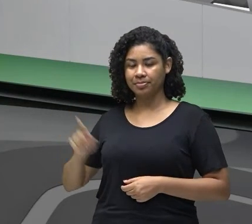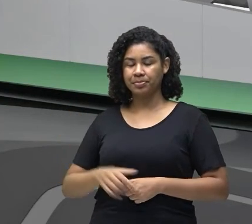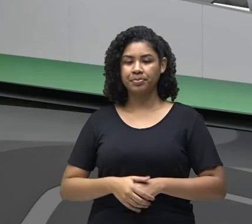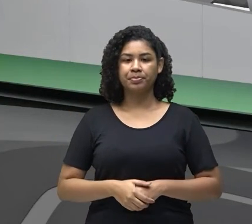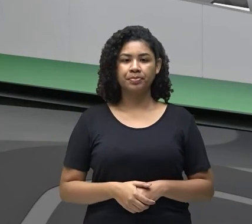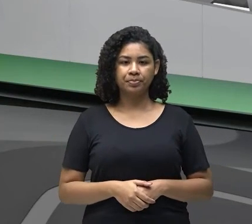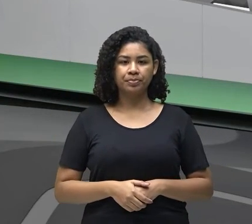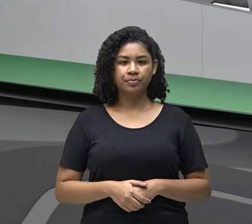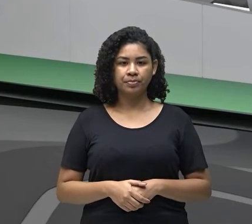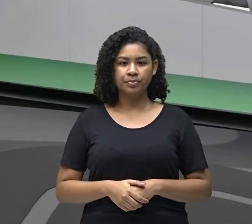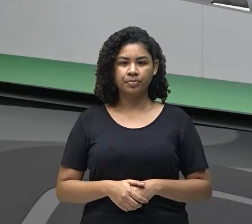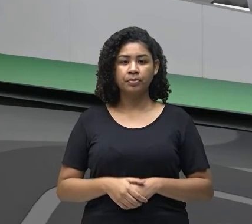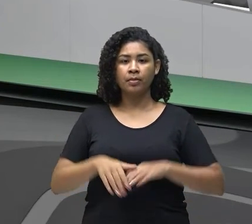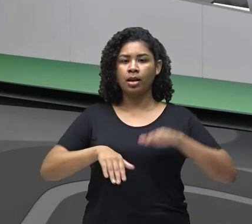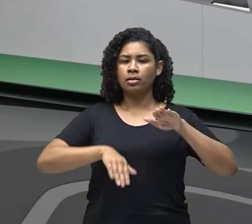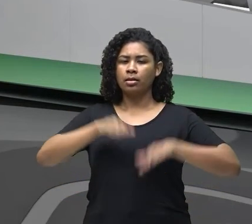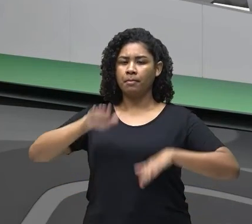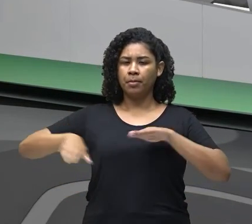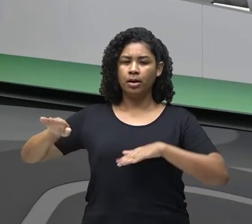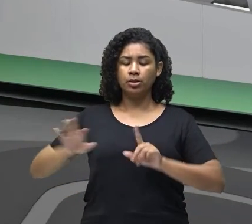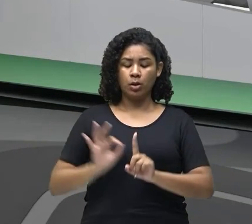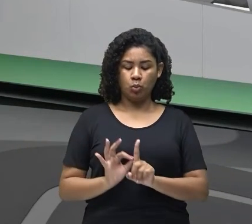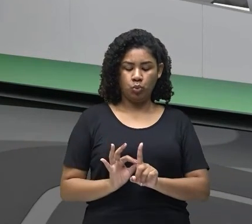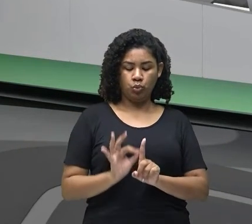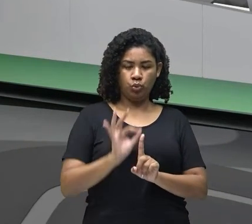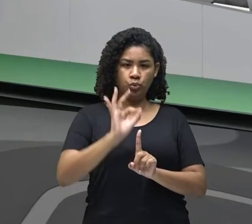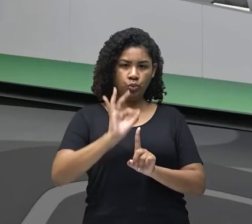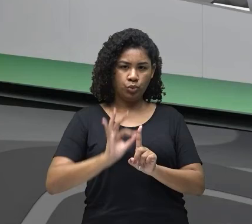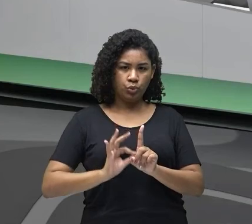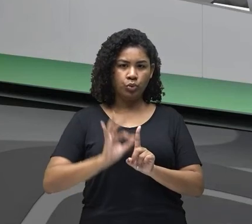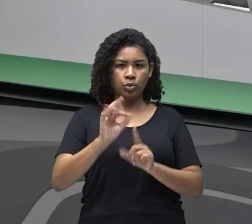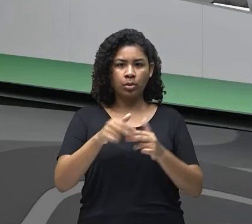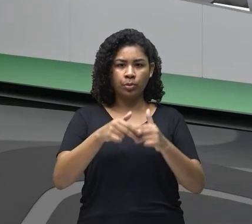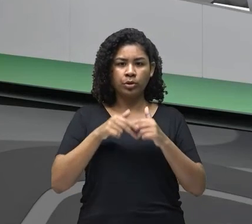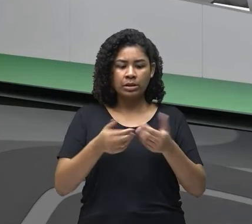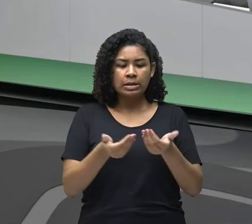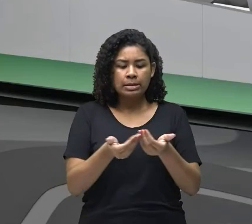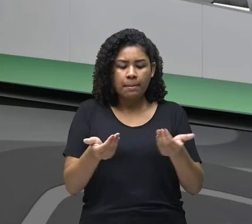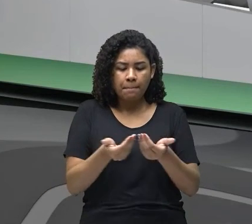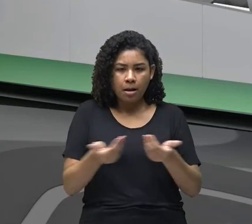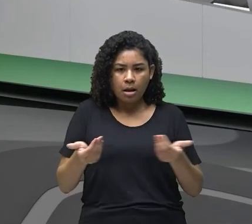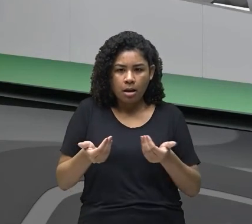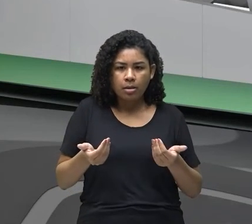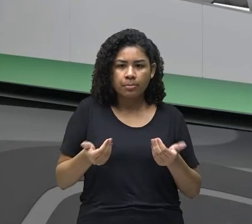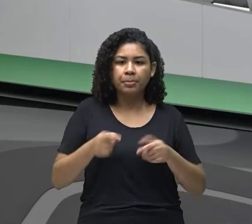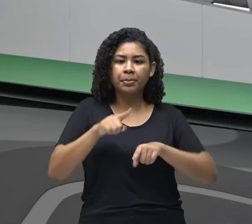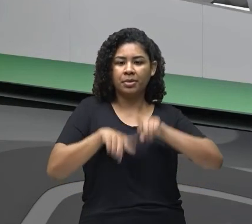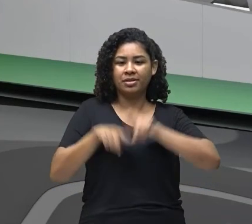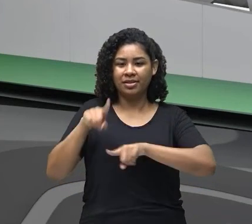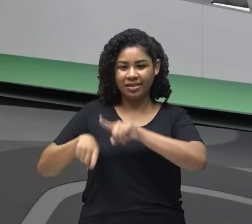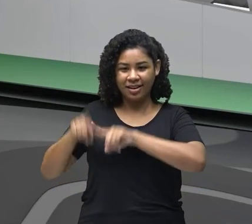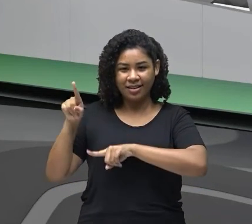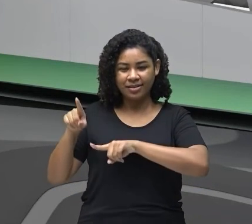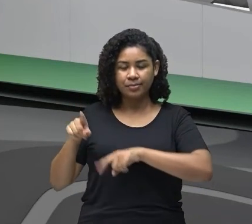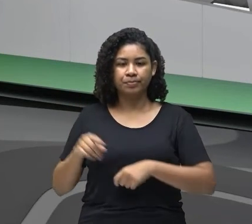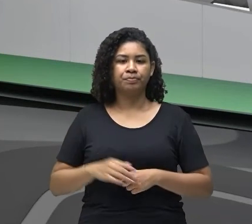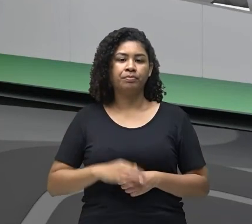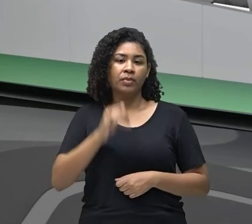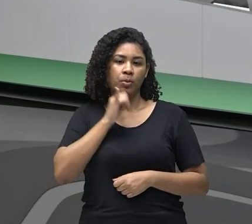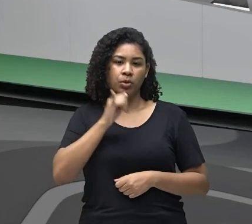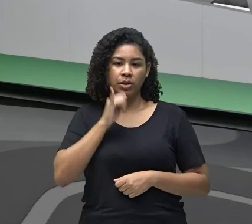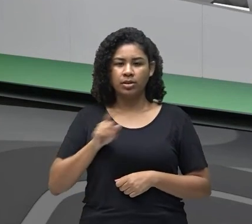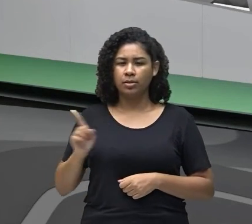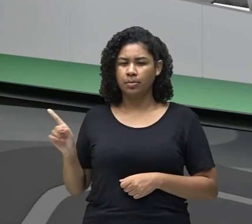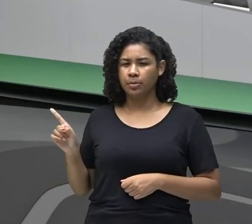de acordo com a temperatura, ela vai diferenciar os seus derivados. Por exemplo, essa coluna